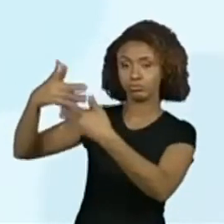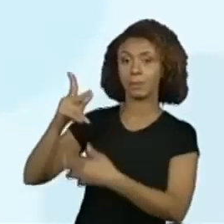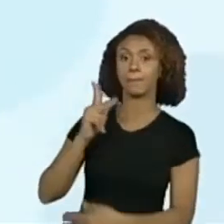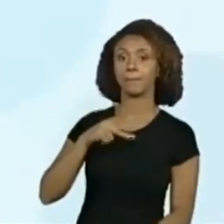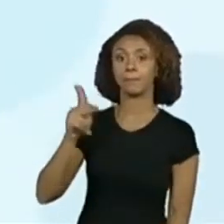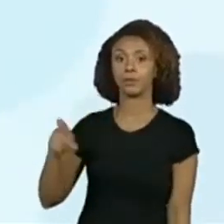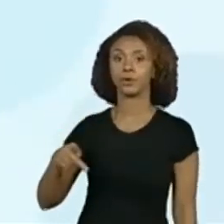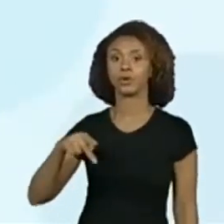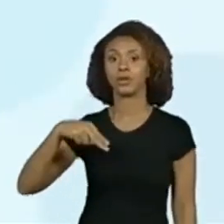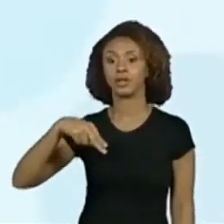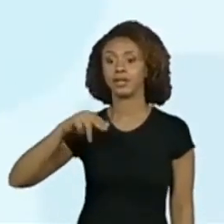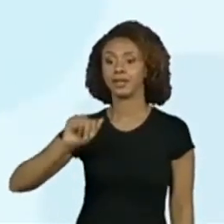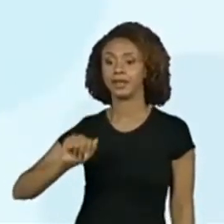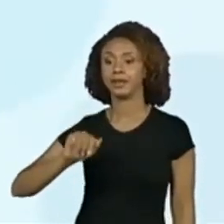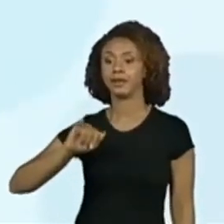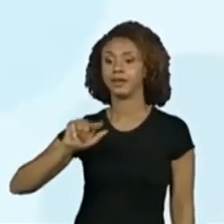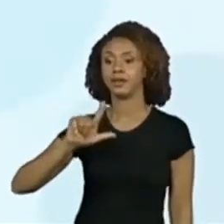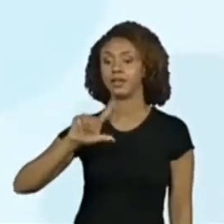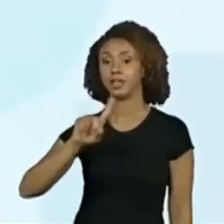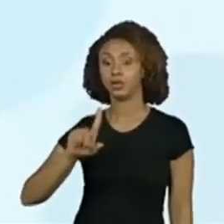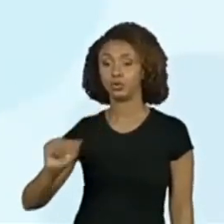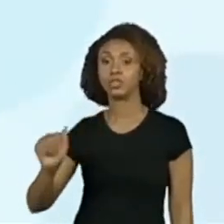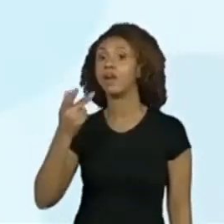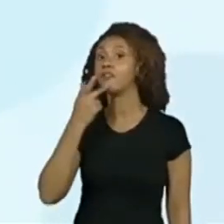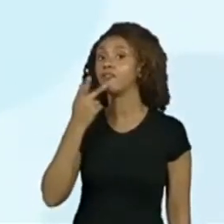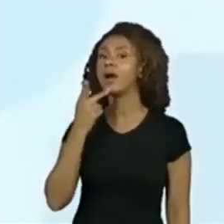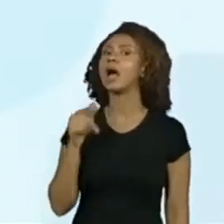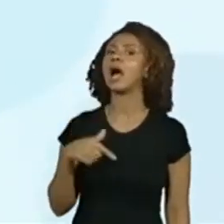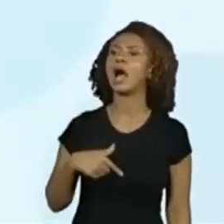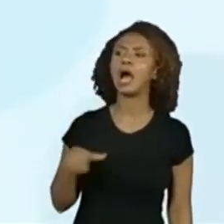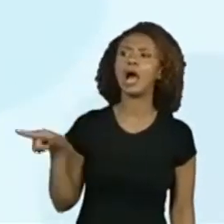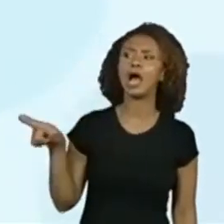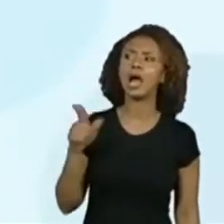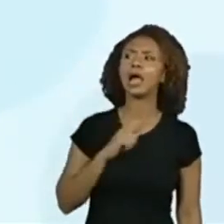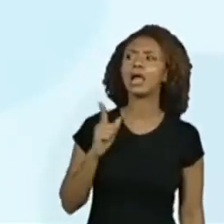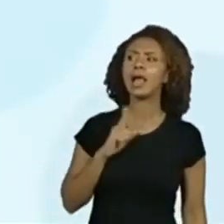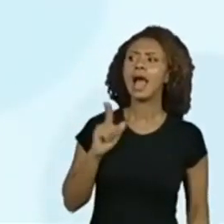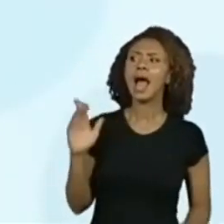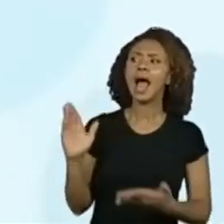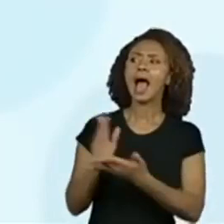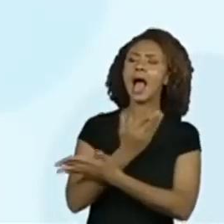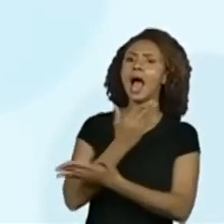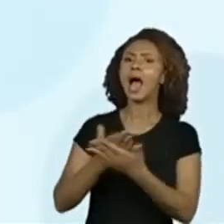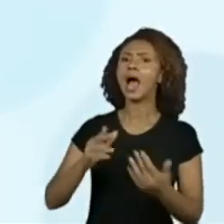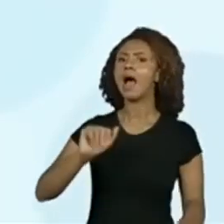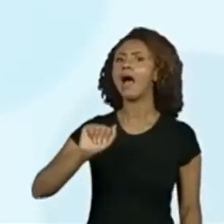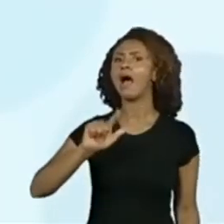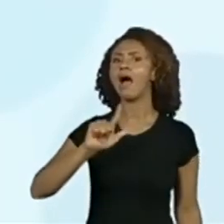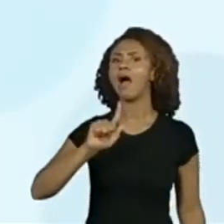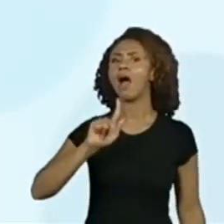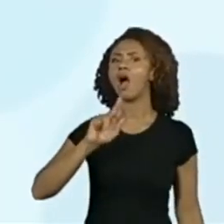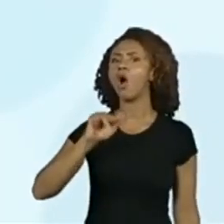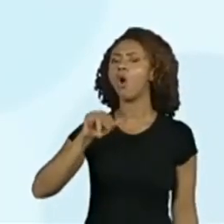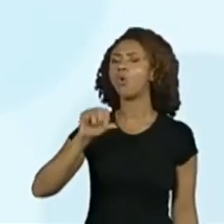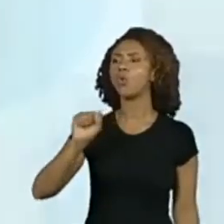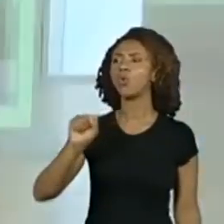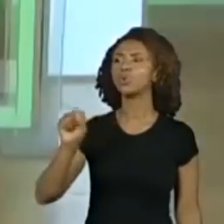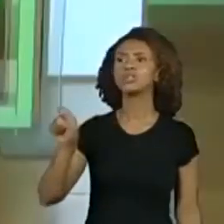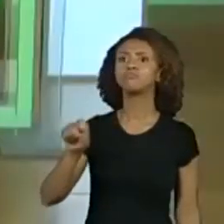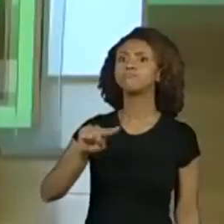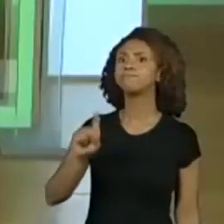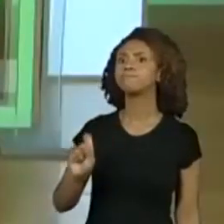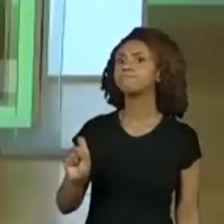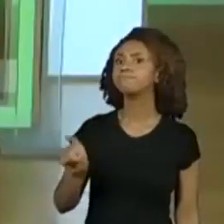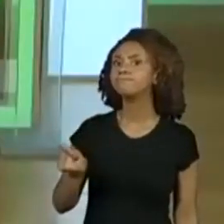chat que esse alguns já nos Dá pistas de que puxa temos uma quantidade não identificada Aí temos um